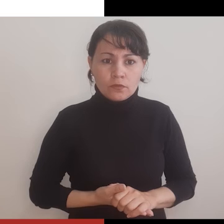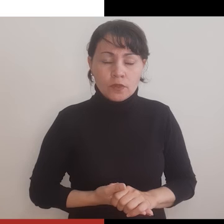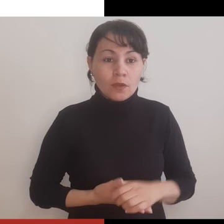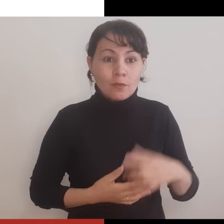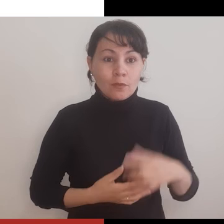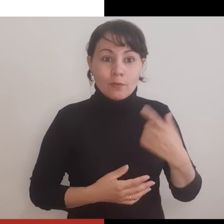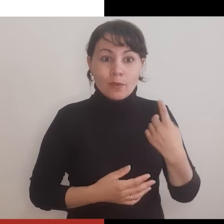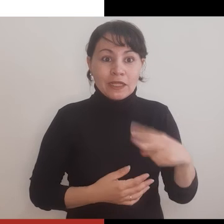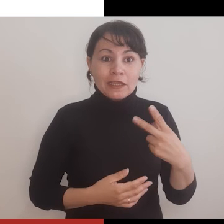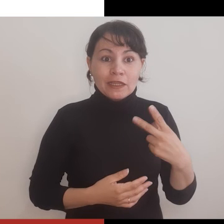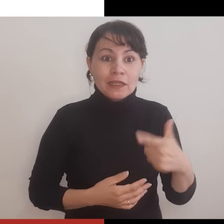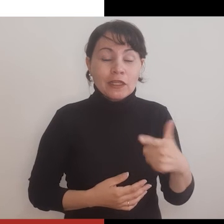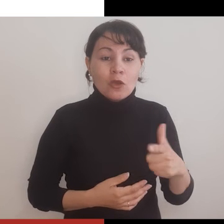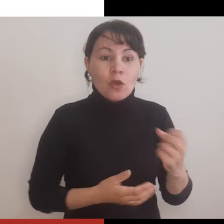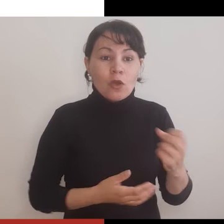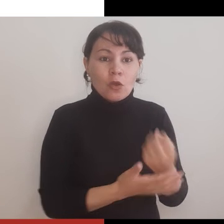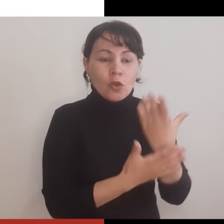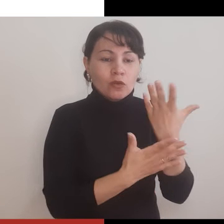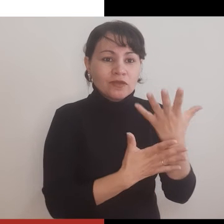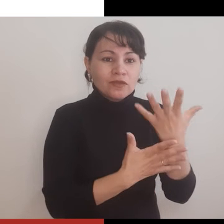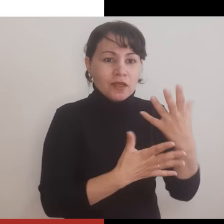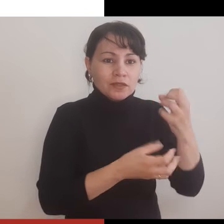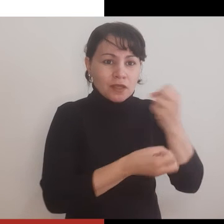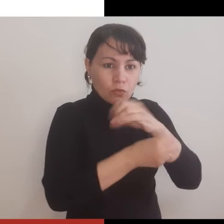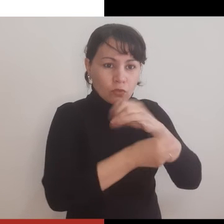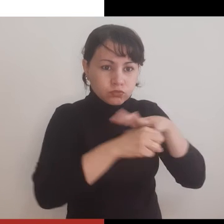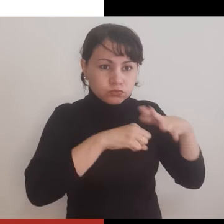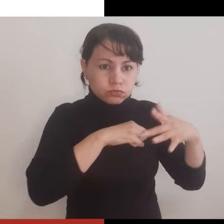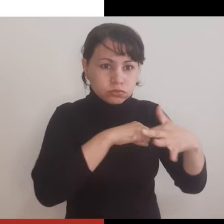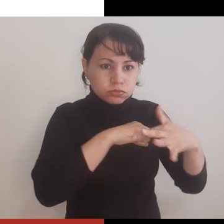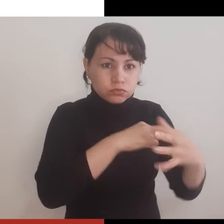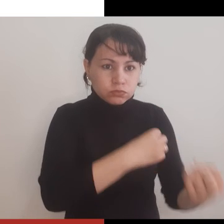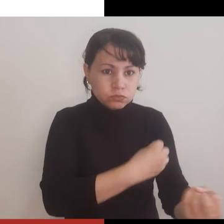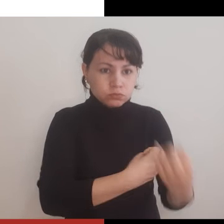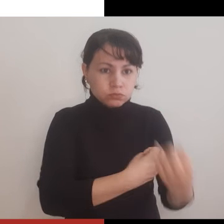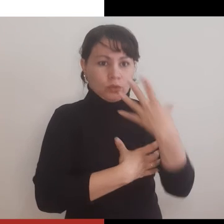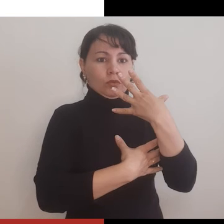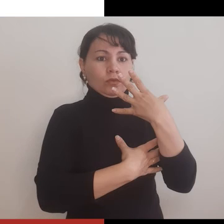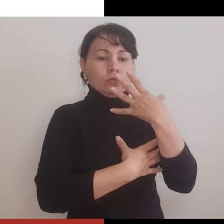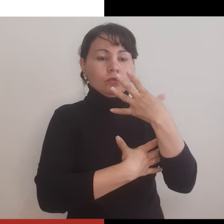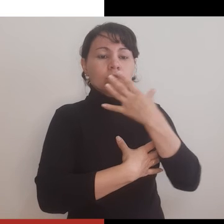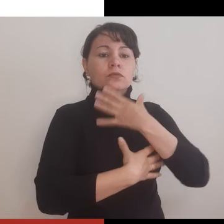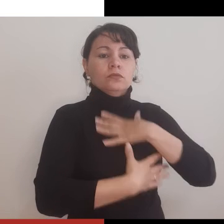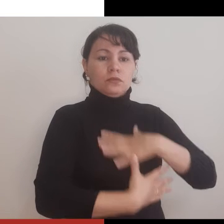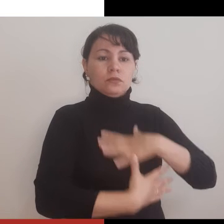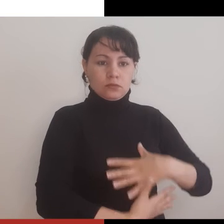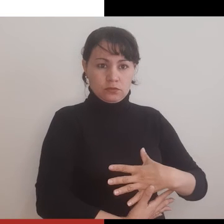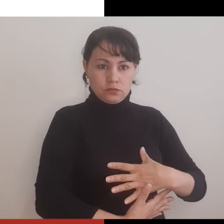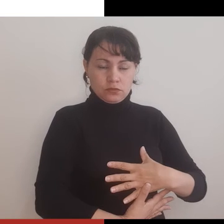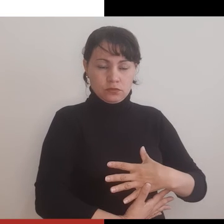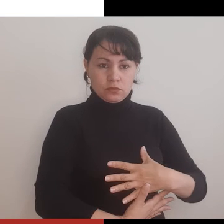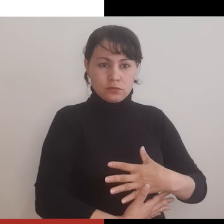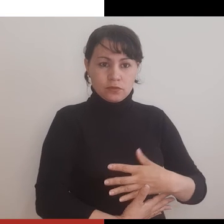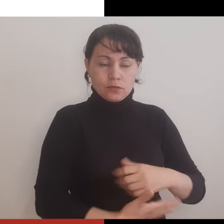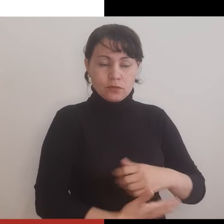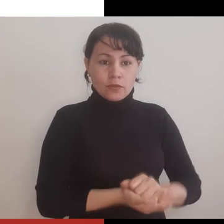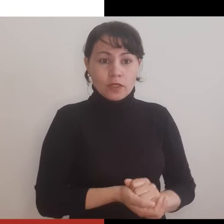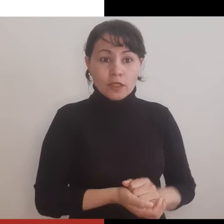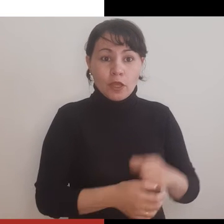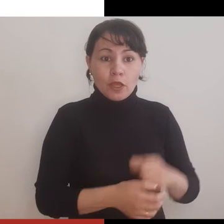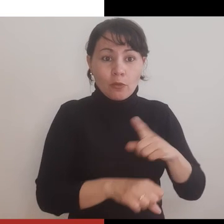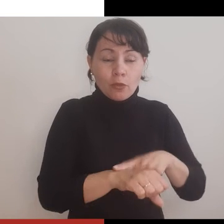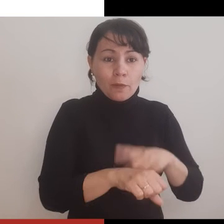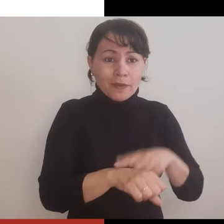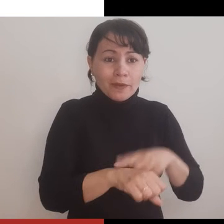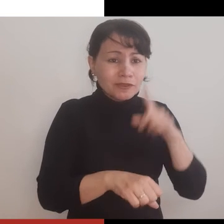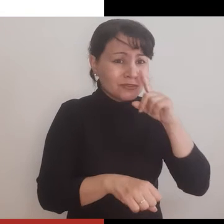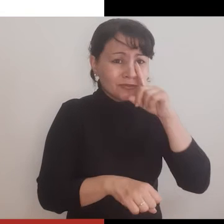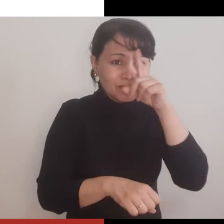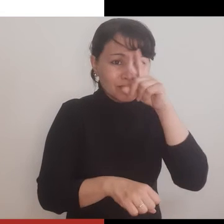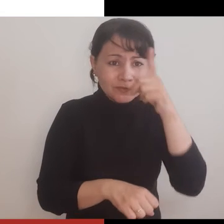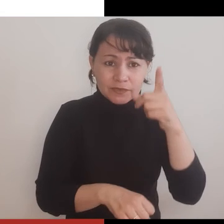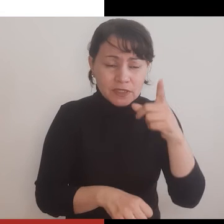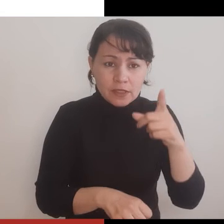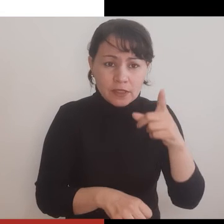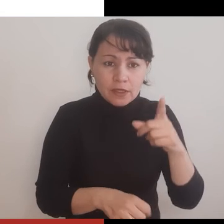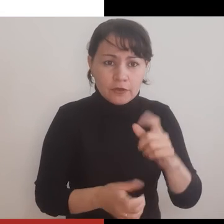que não haja contaminação desses profissionais durante esse procedimento, que é um procedimento crítico, né? É um momento crítico